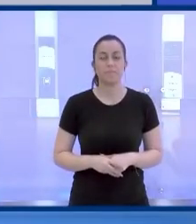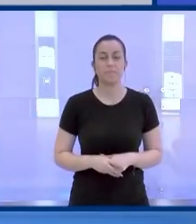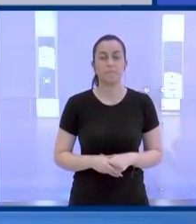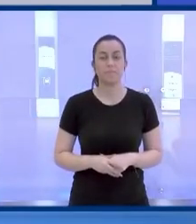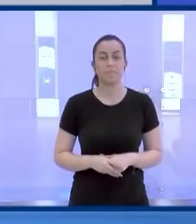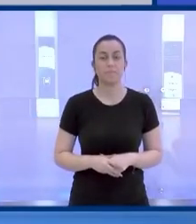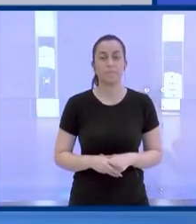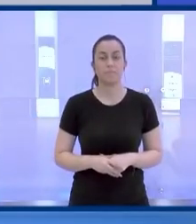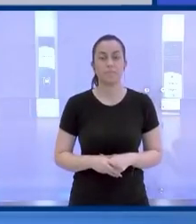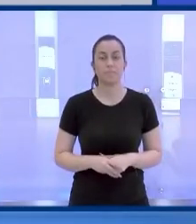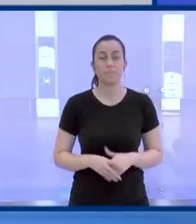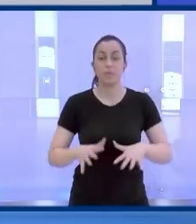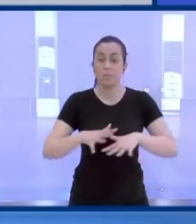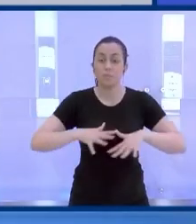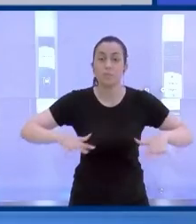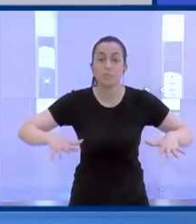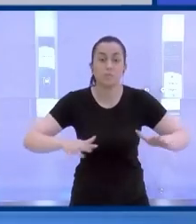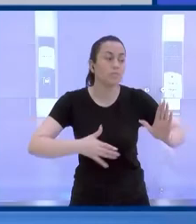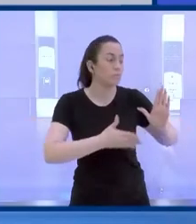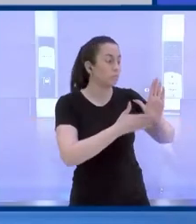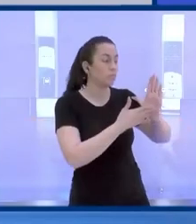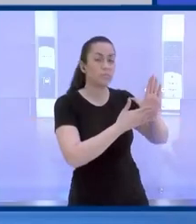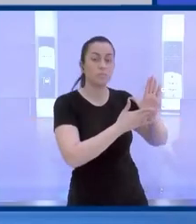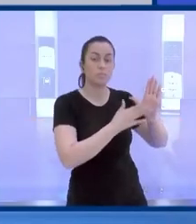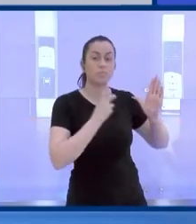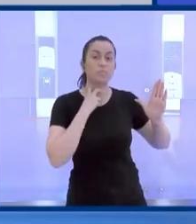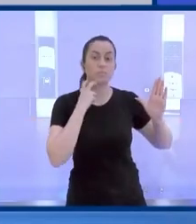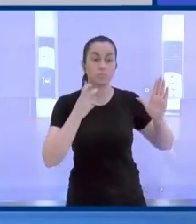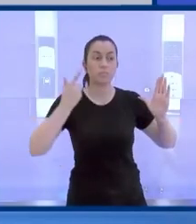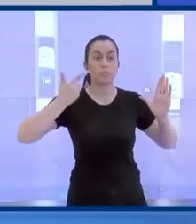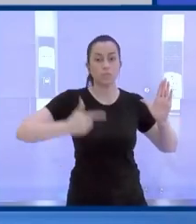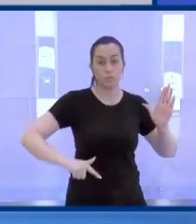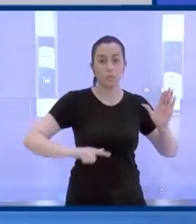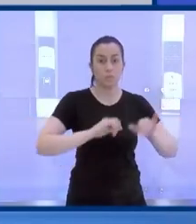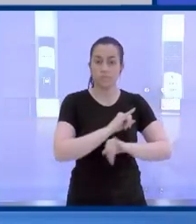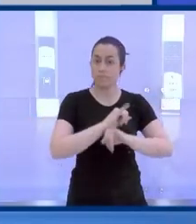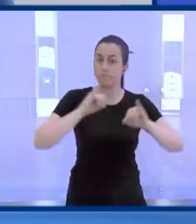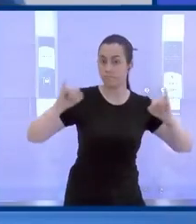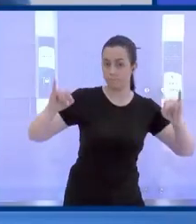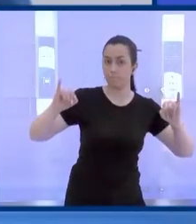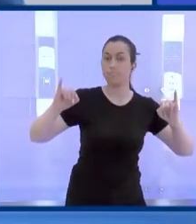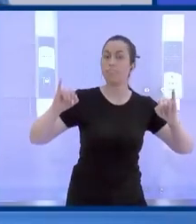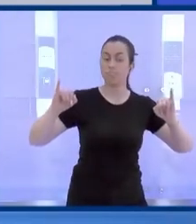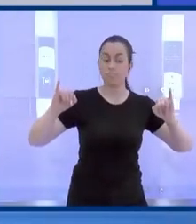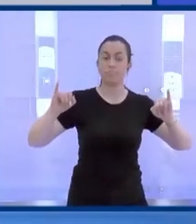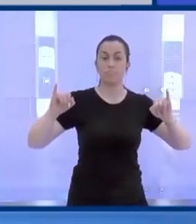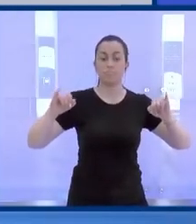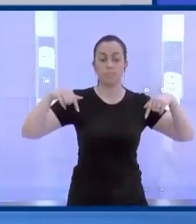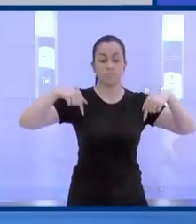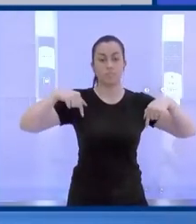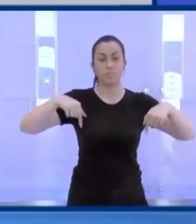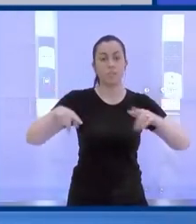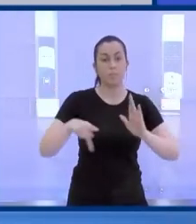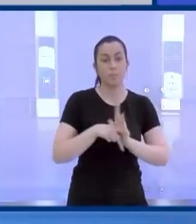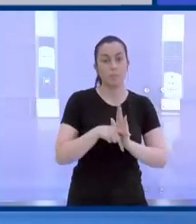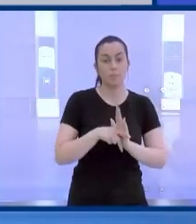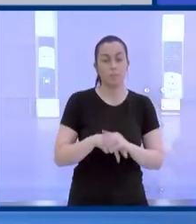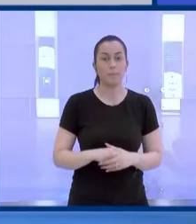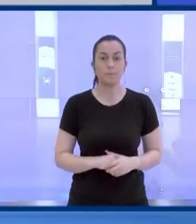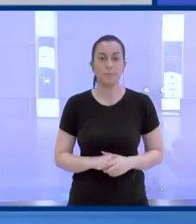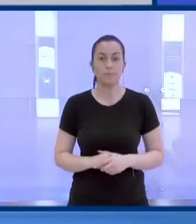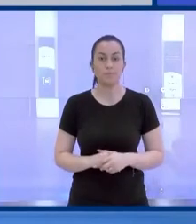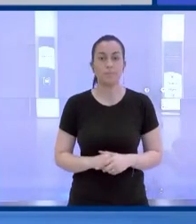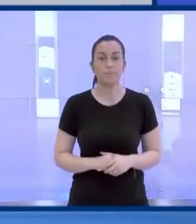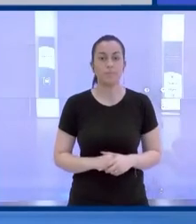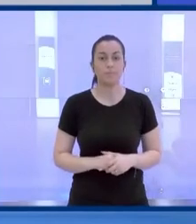as proponentes que tiverem ofertado propostas à viva voz deverão ratificar o seu último lance perante a comissão de licitação.